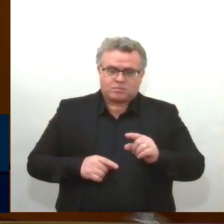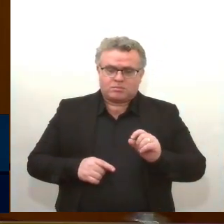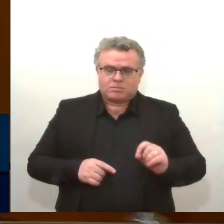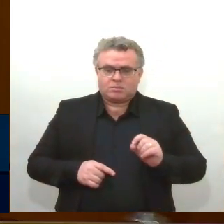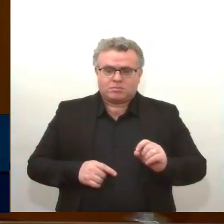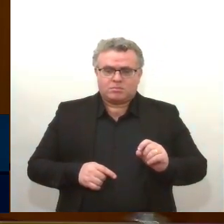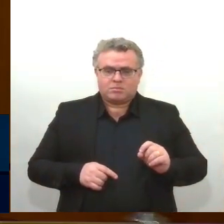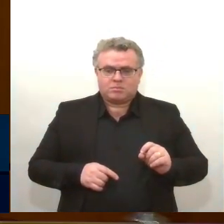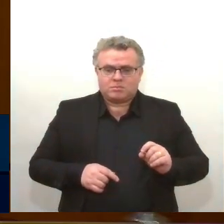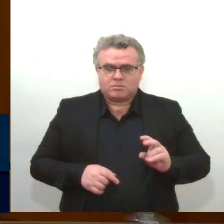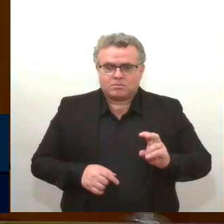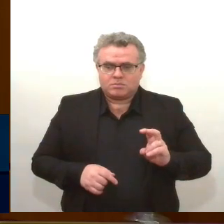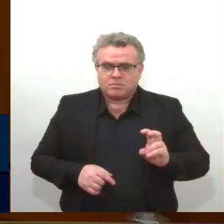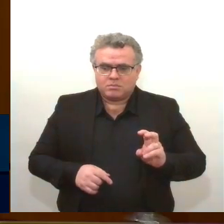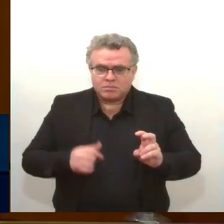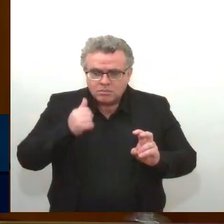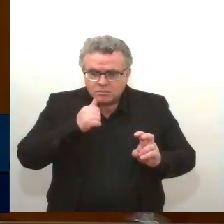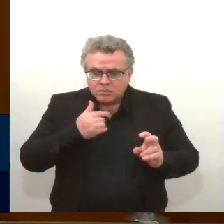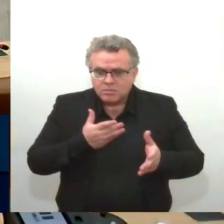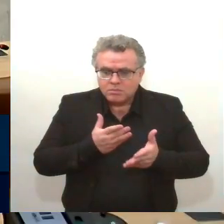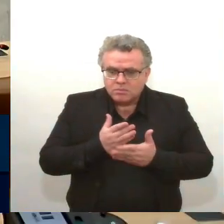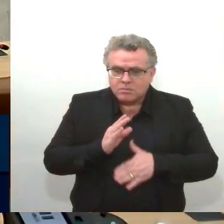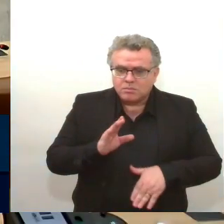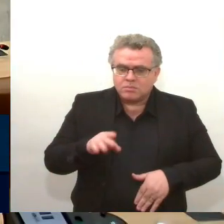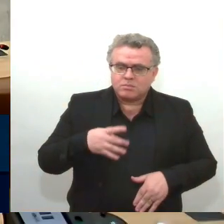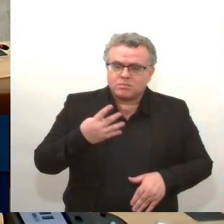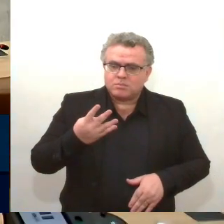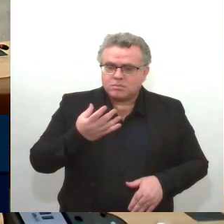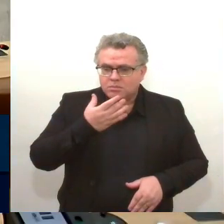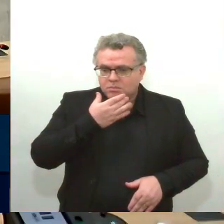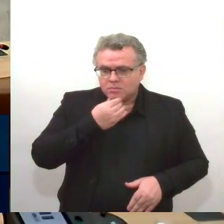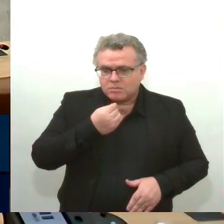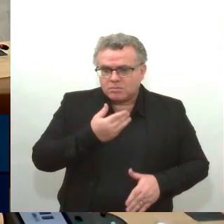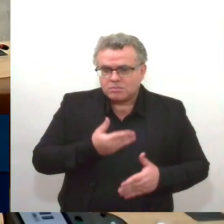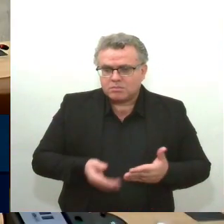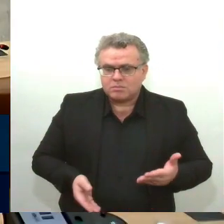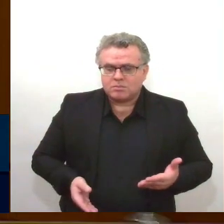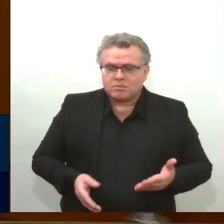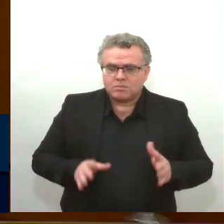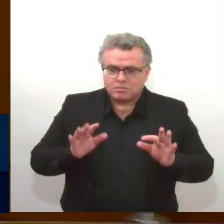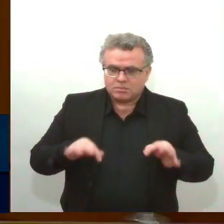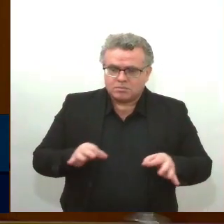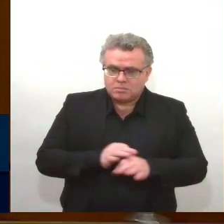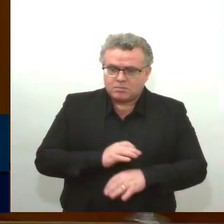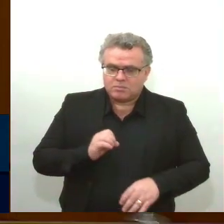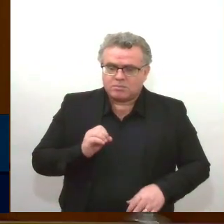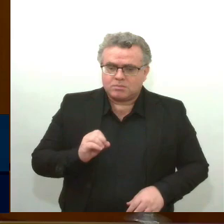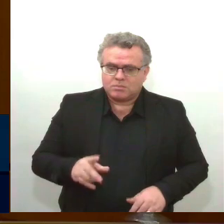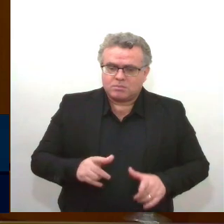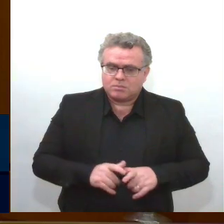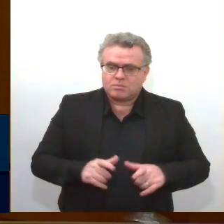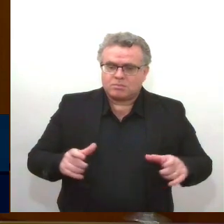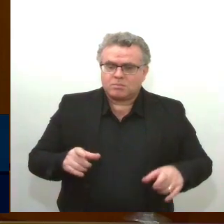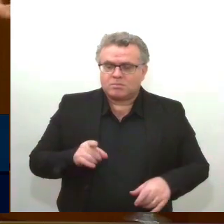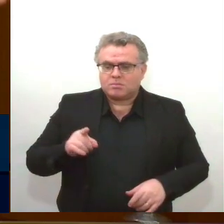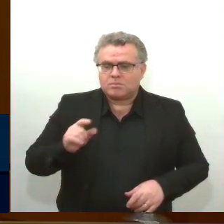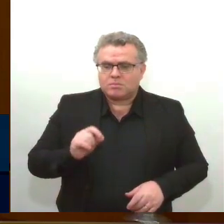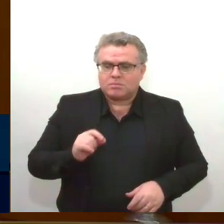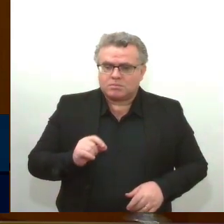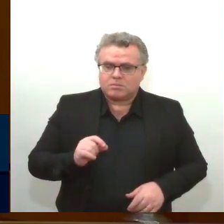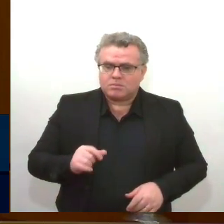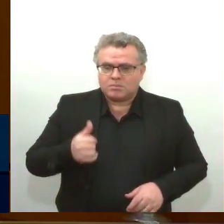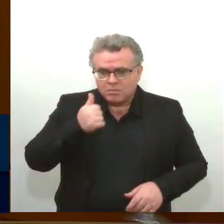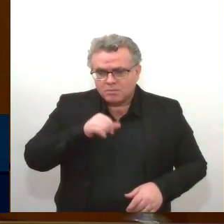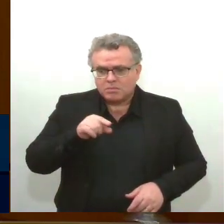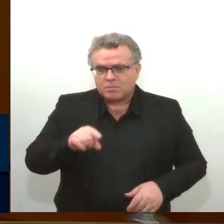eleitas e quatro homens só para concluir pode concluir Deputado Ou seja a maioria lá da câmara é feminina 5 A4 e tem ainda